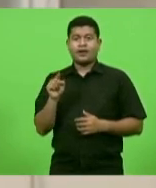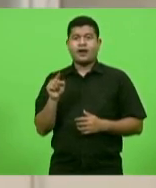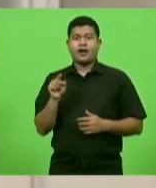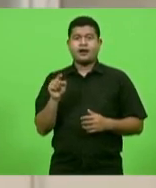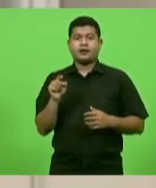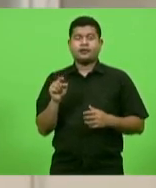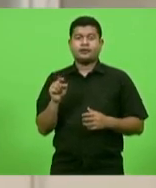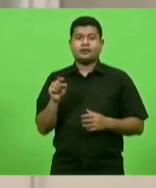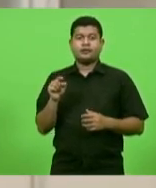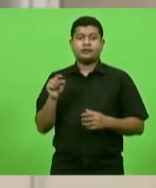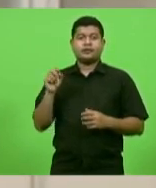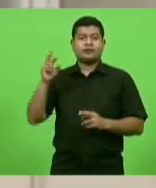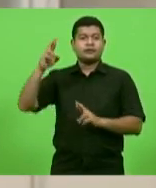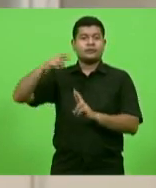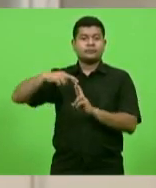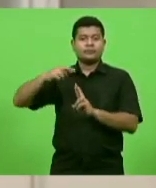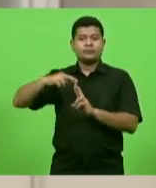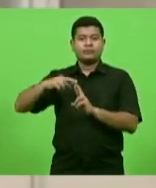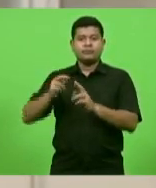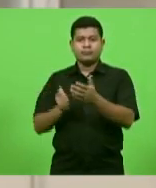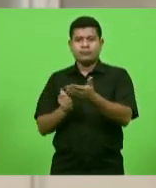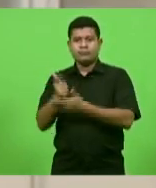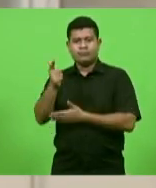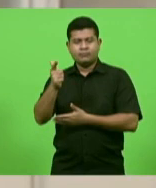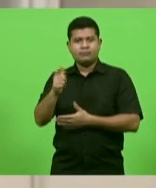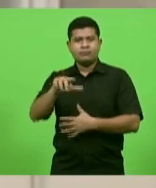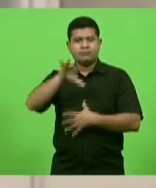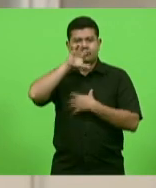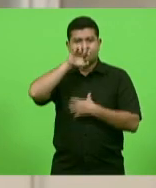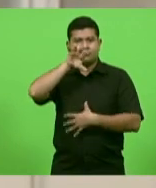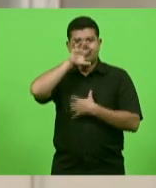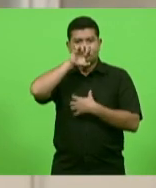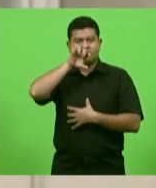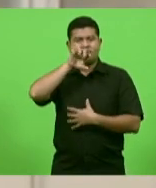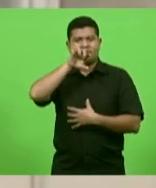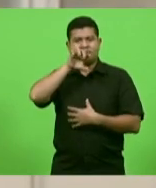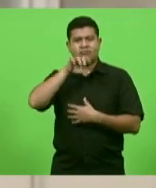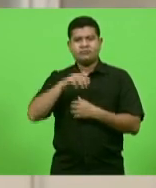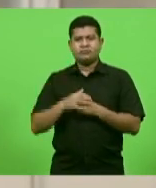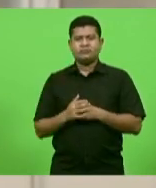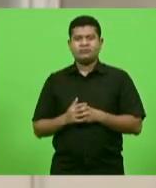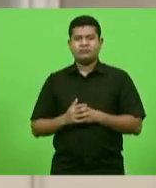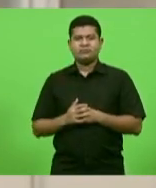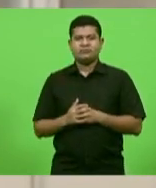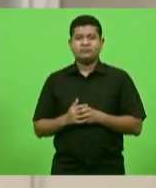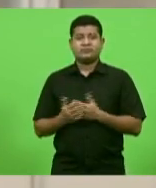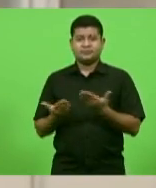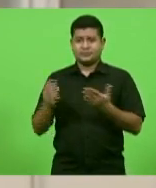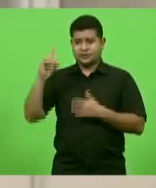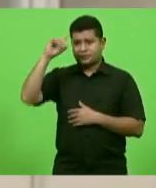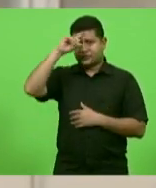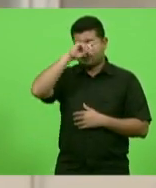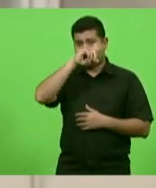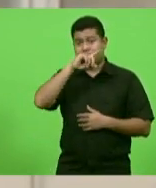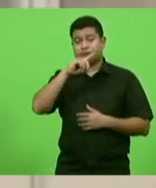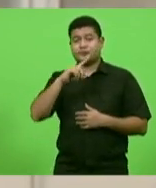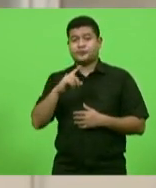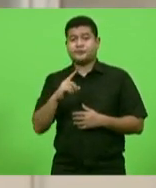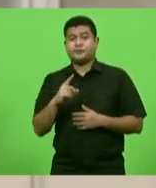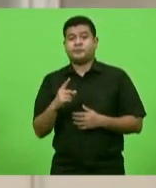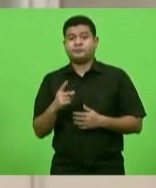alusão a compra dos respiradores e dificuldades